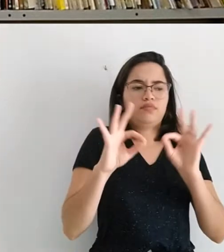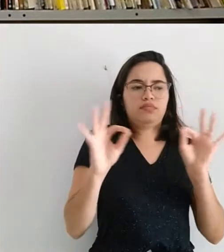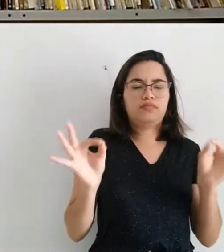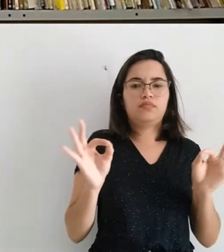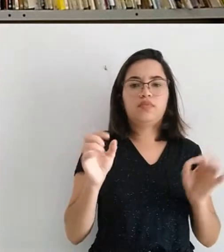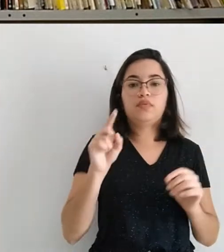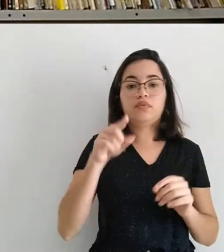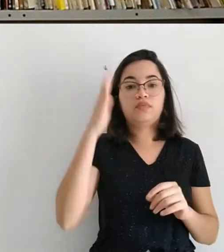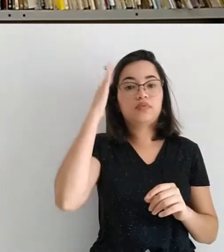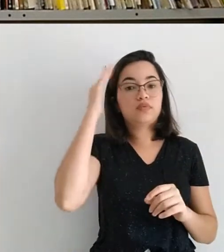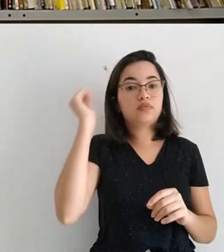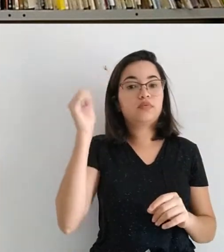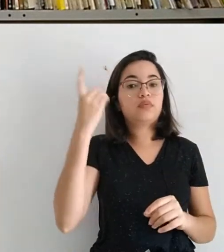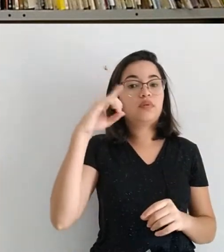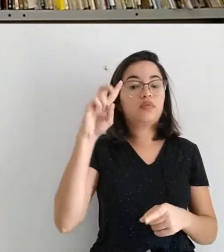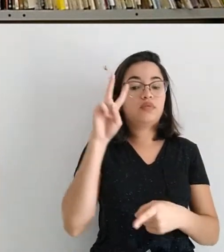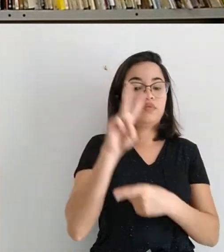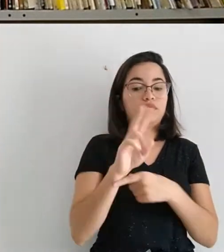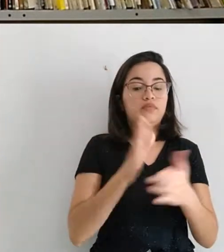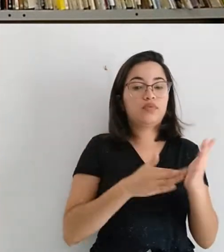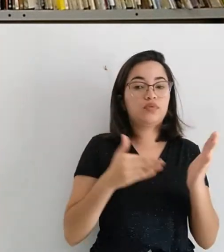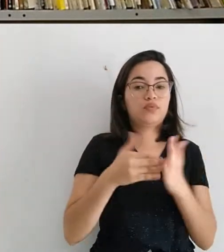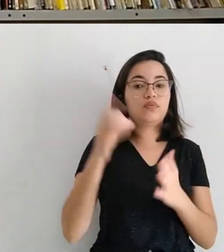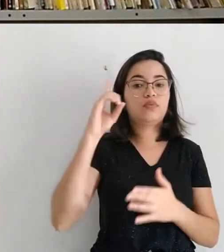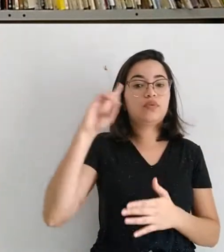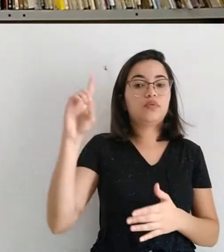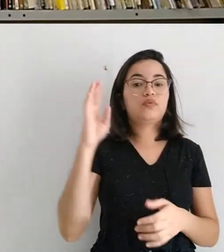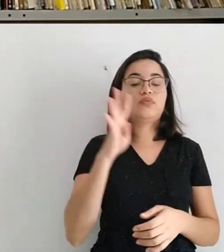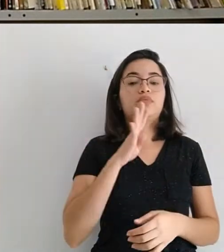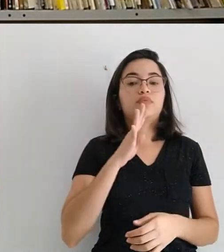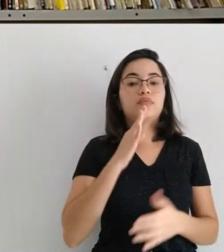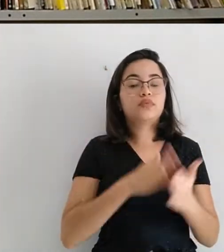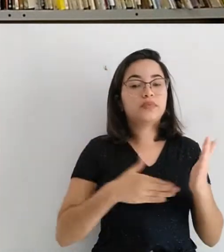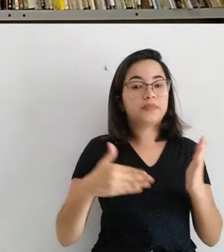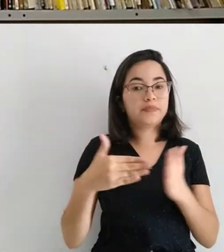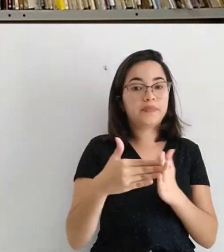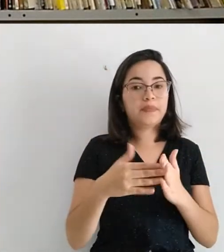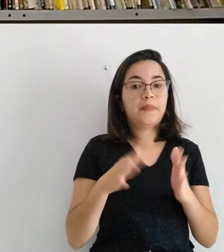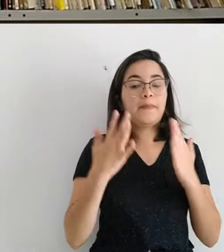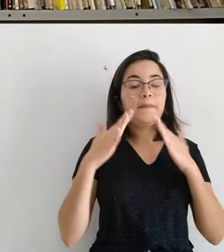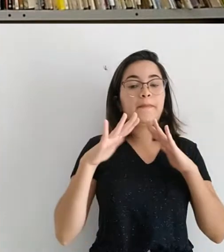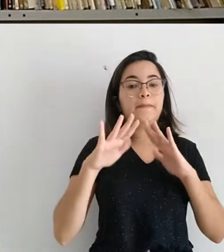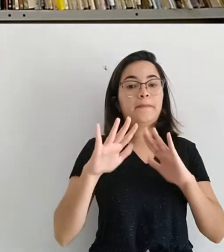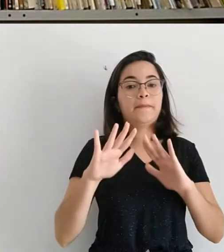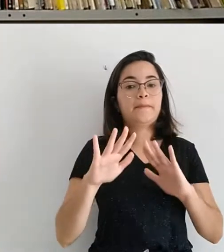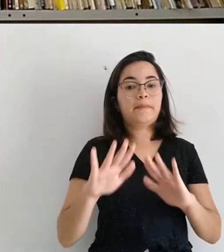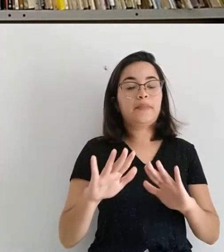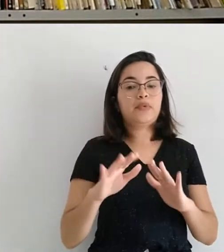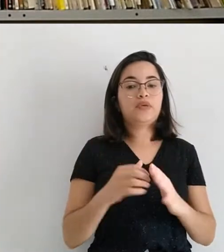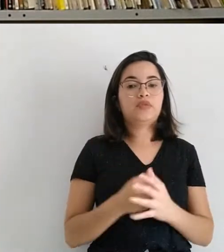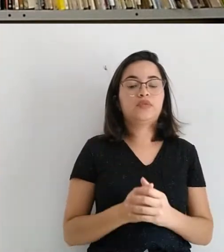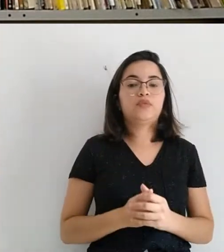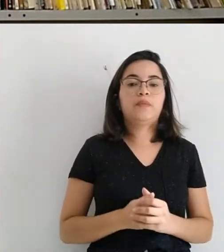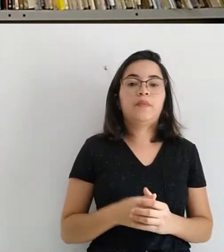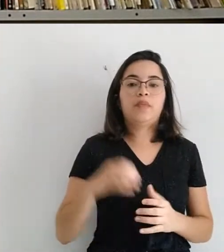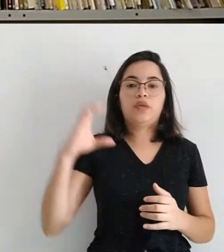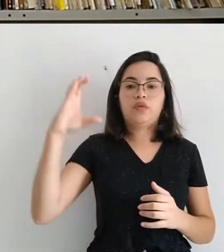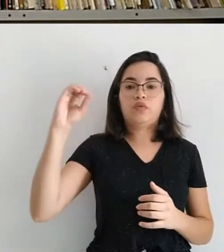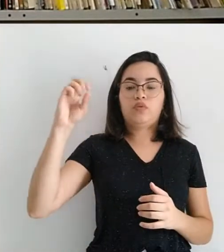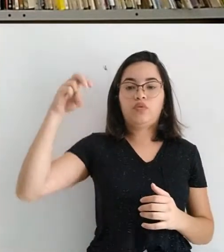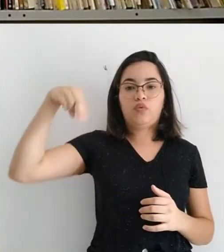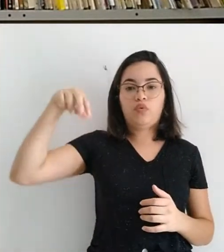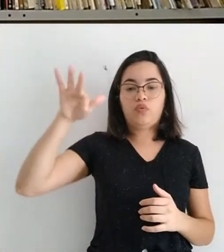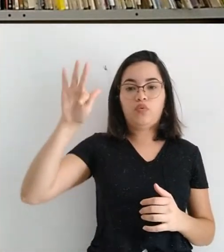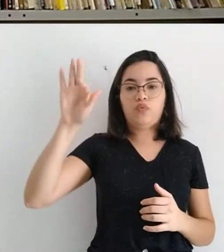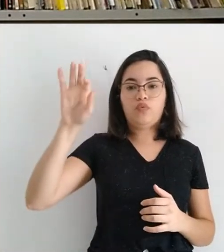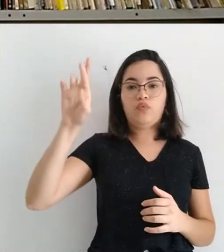simplesmente para que você saiba que Deus vê tudo, que Deus conhece tudo, mas é para confrontar-nos com